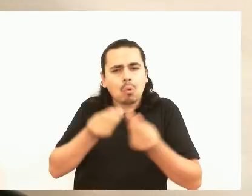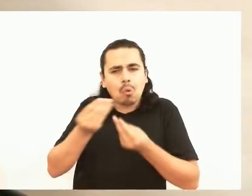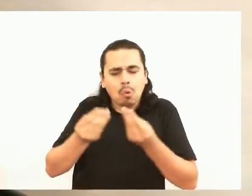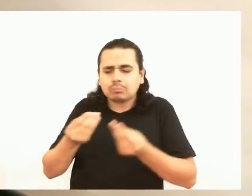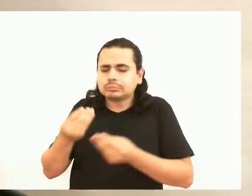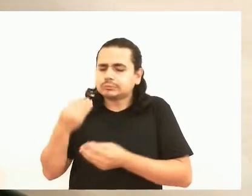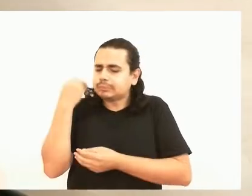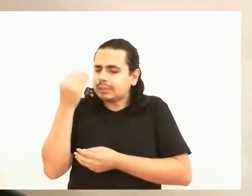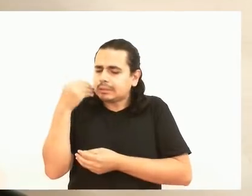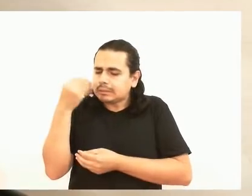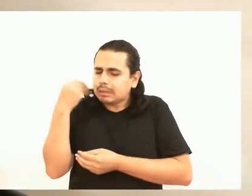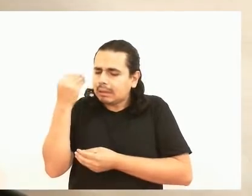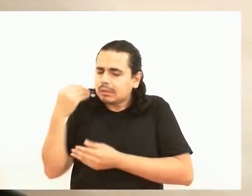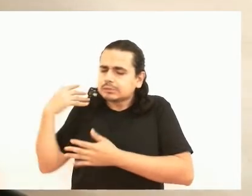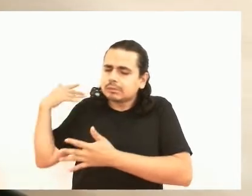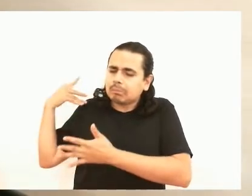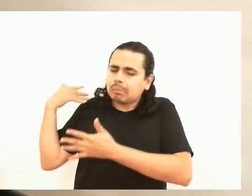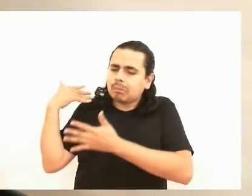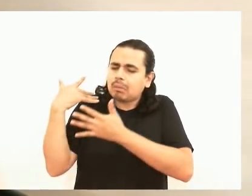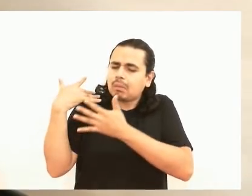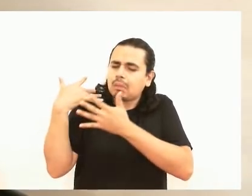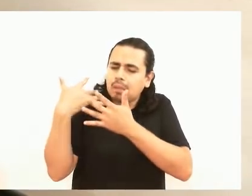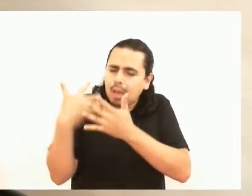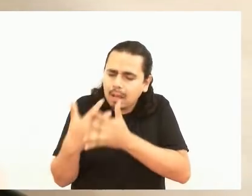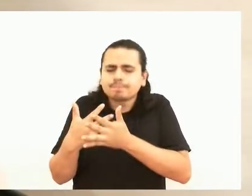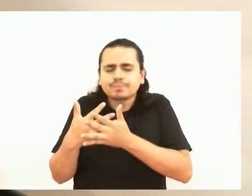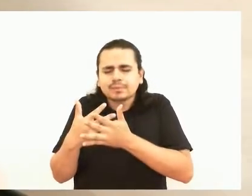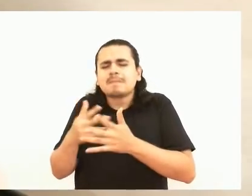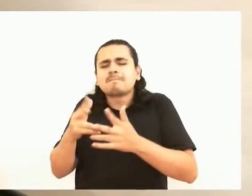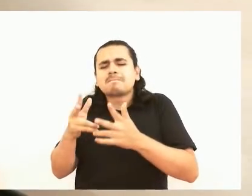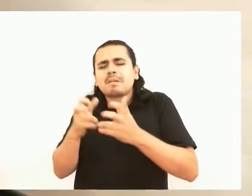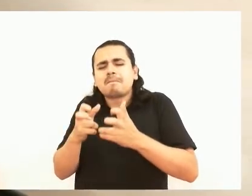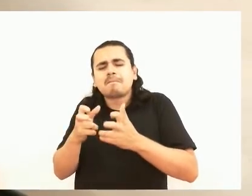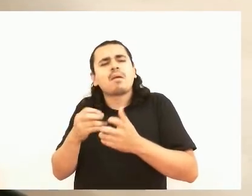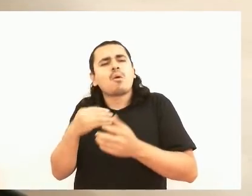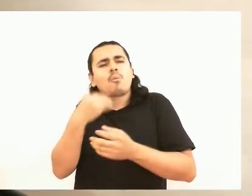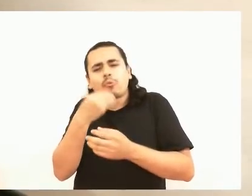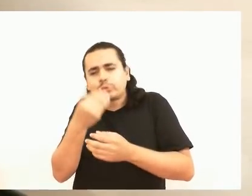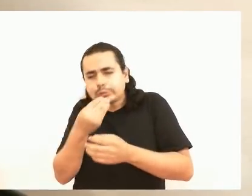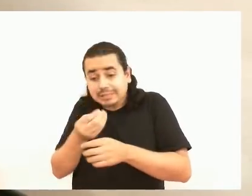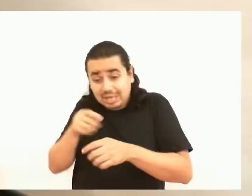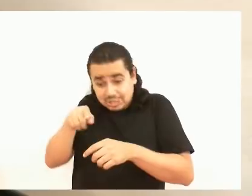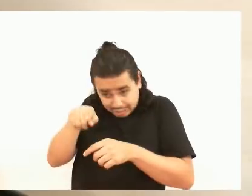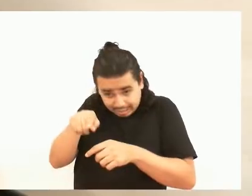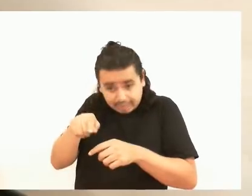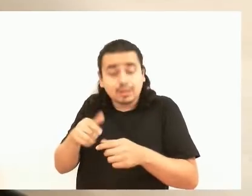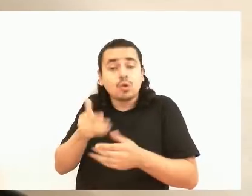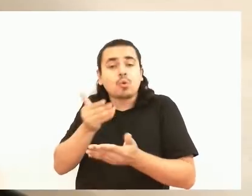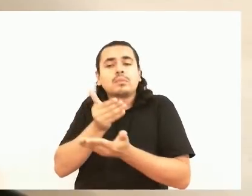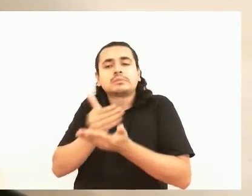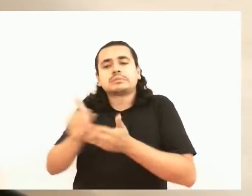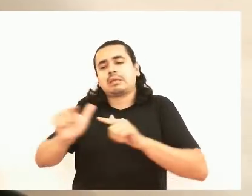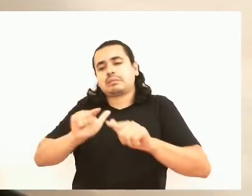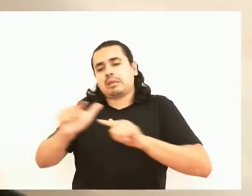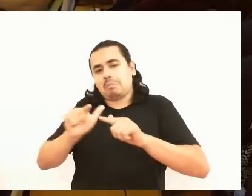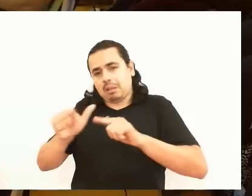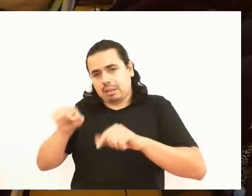vivência você pode ver as possibilidades daquela realidade que é tão difícil